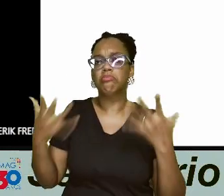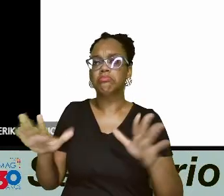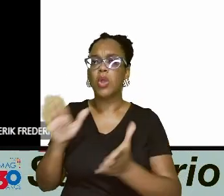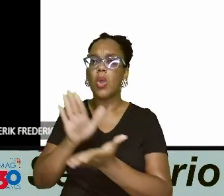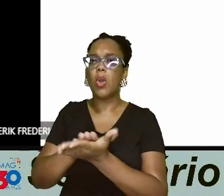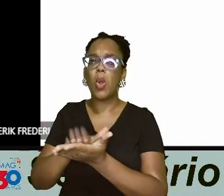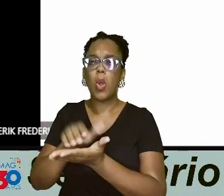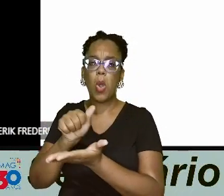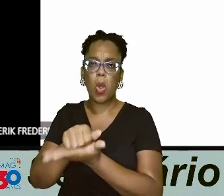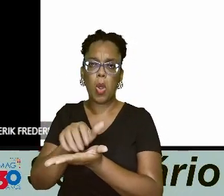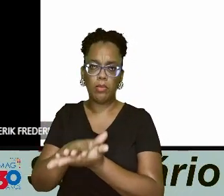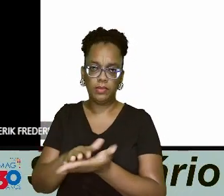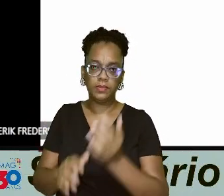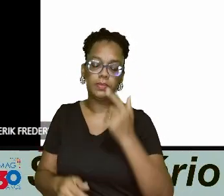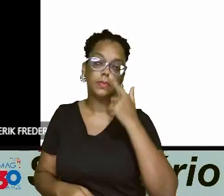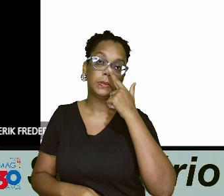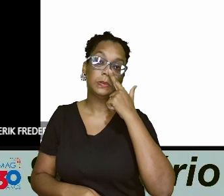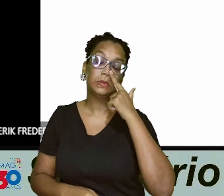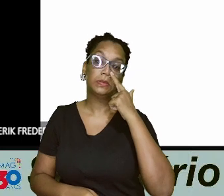E houve até